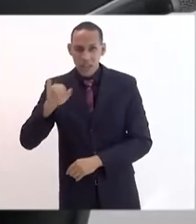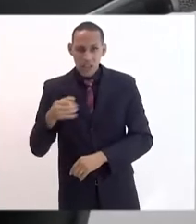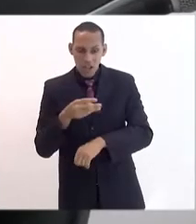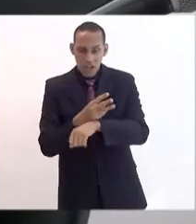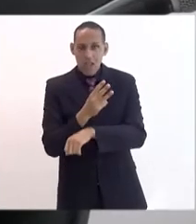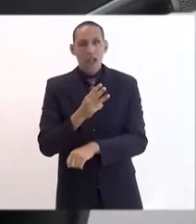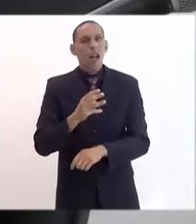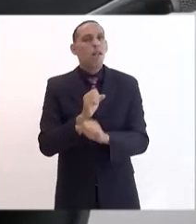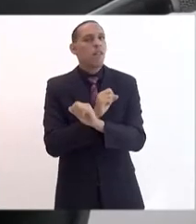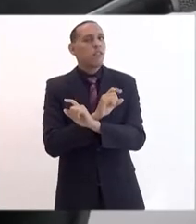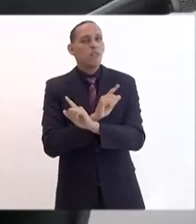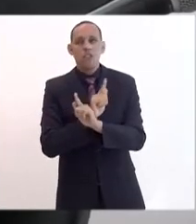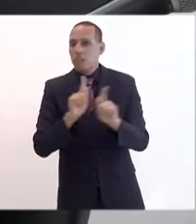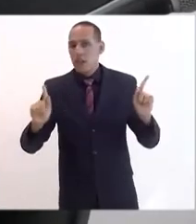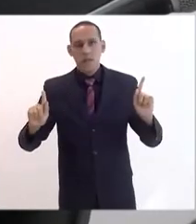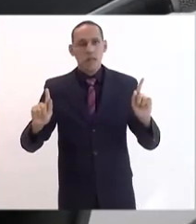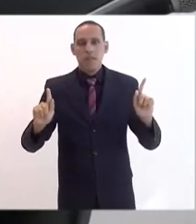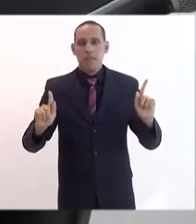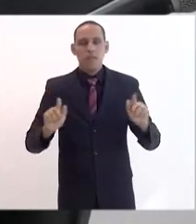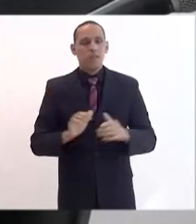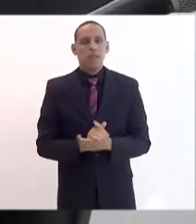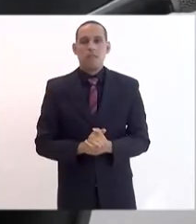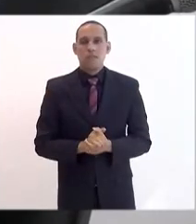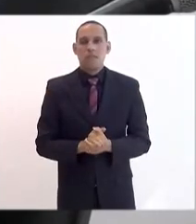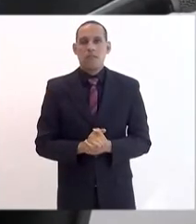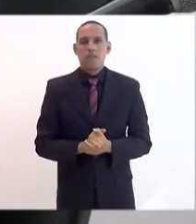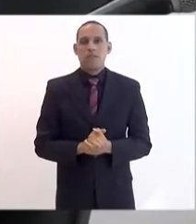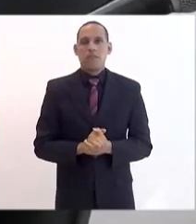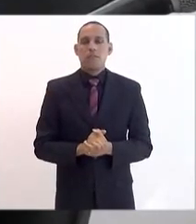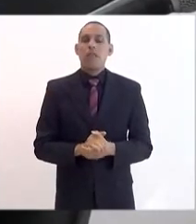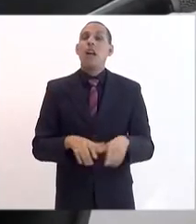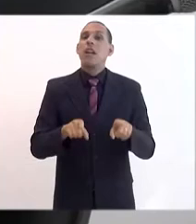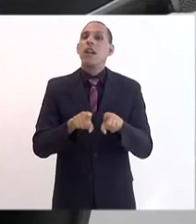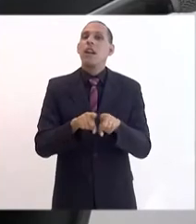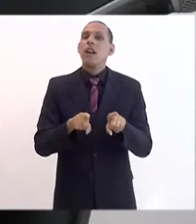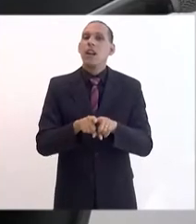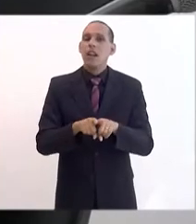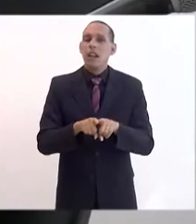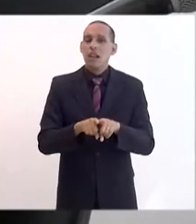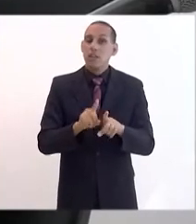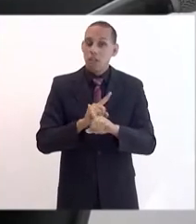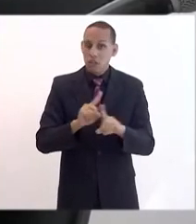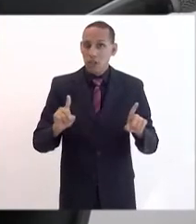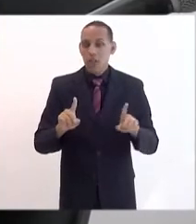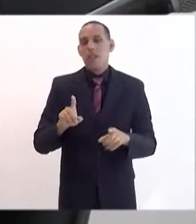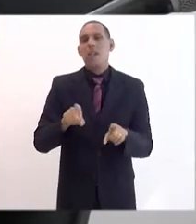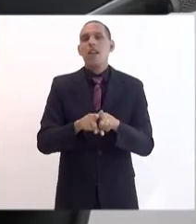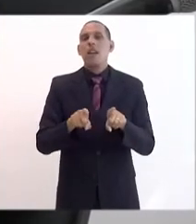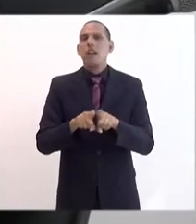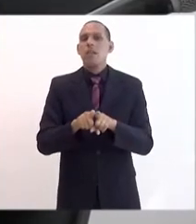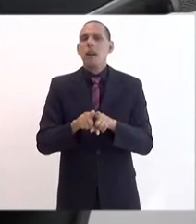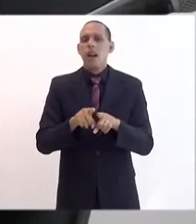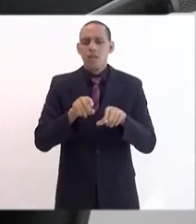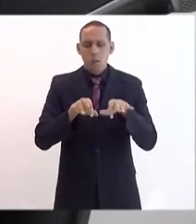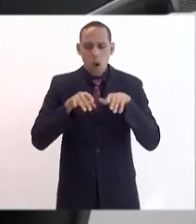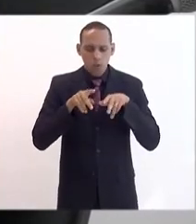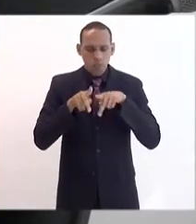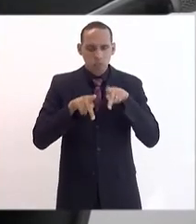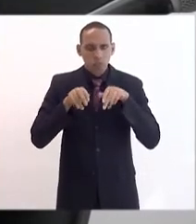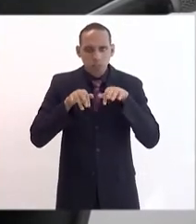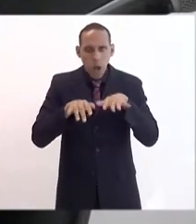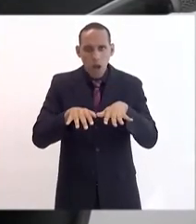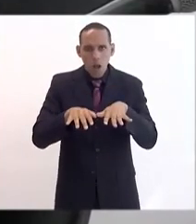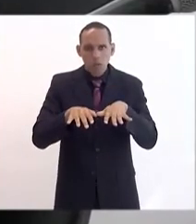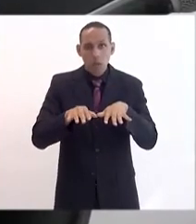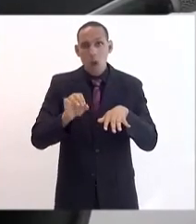Zap. Acordo pleno. Nenhum. E audiência pública ou uma deliberação que tenha,